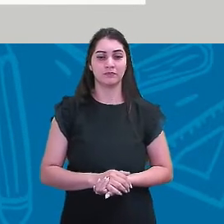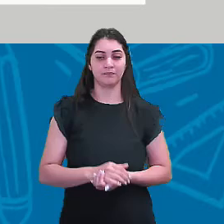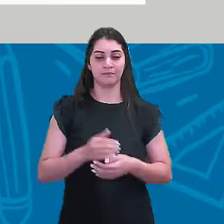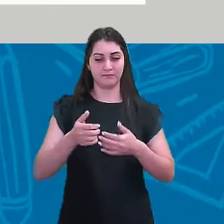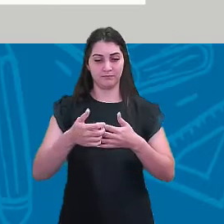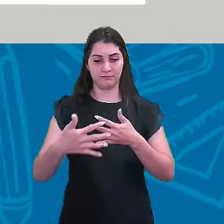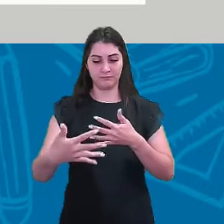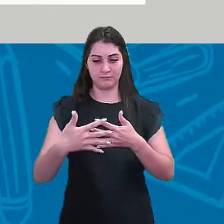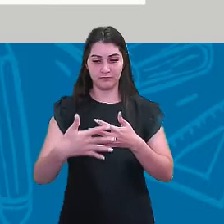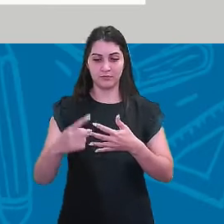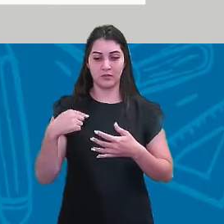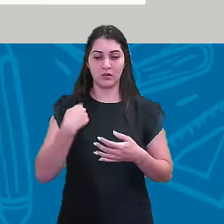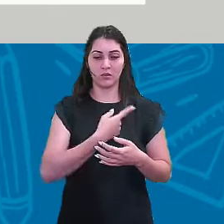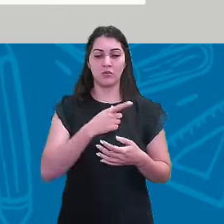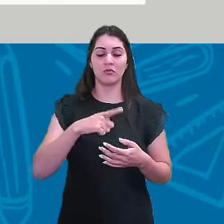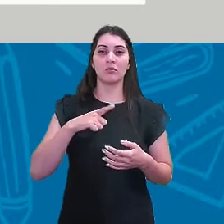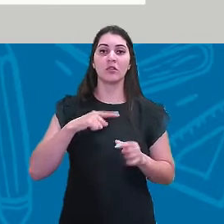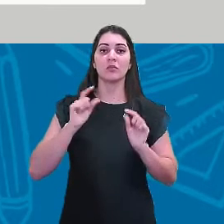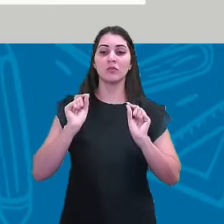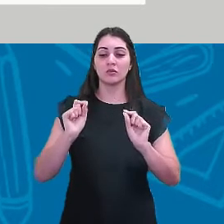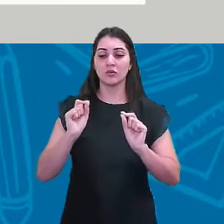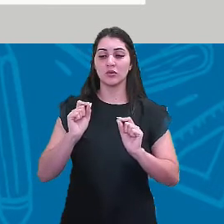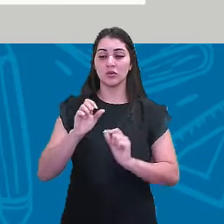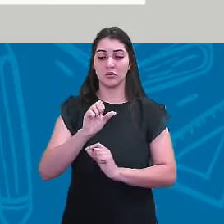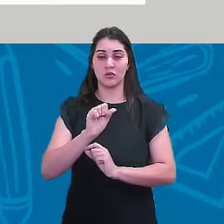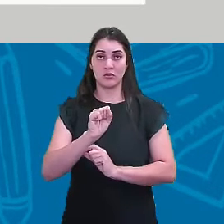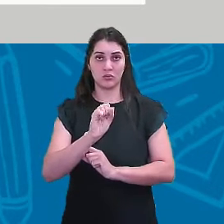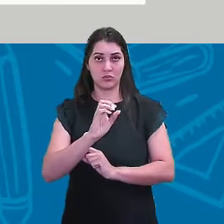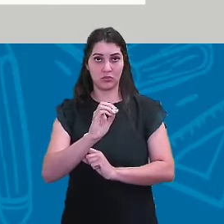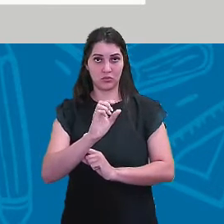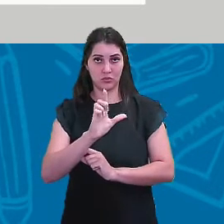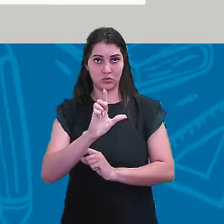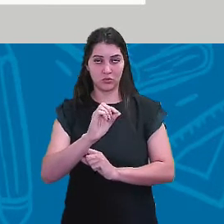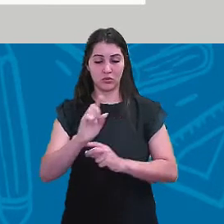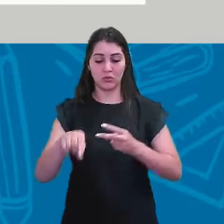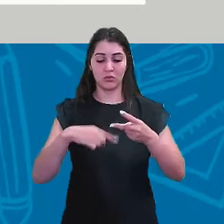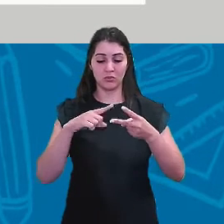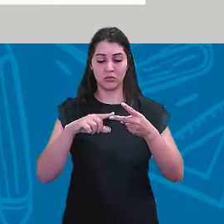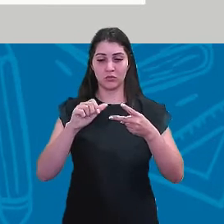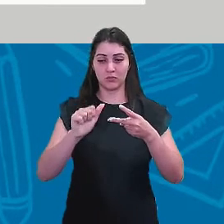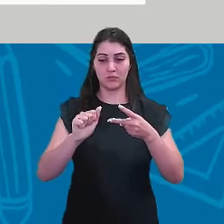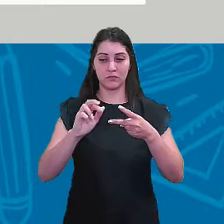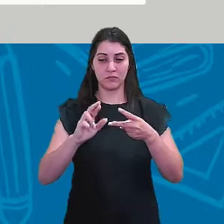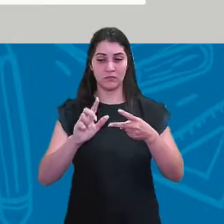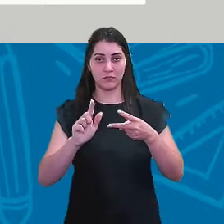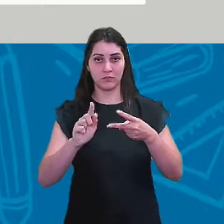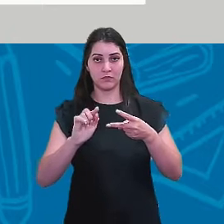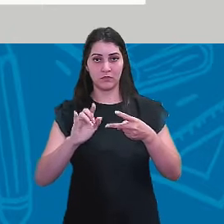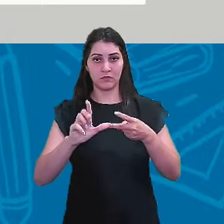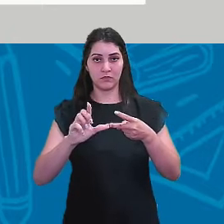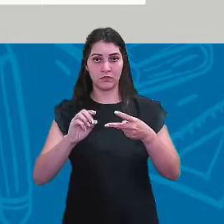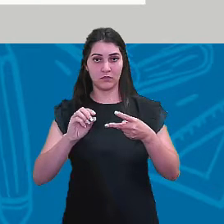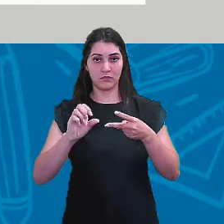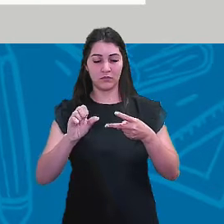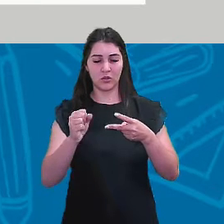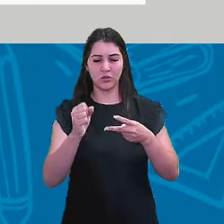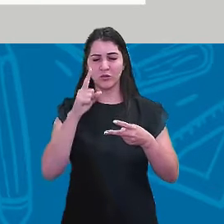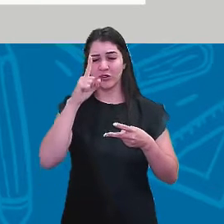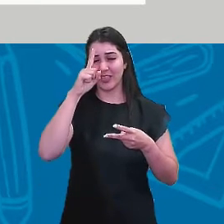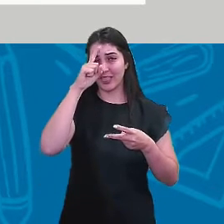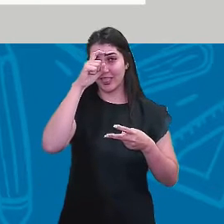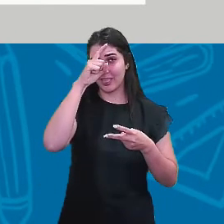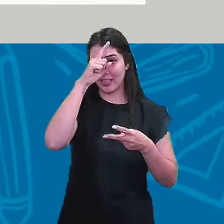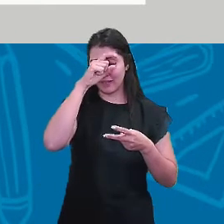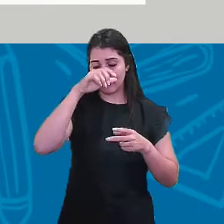Seguindo aí, nós temos o solo argiloso, possui consistência fina, é difícil de cavar e